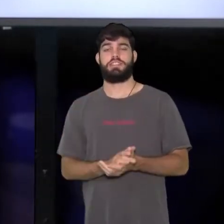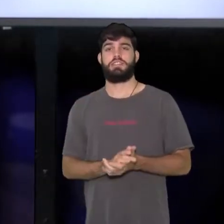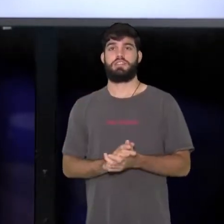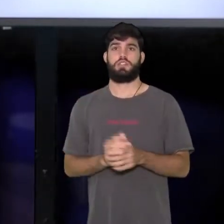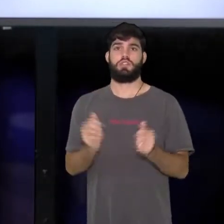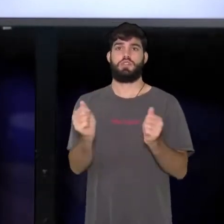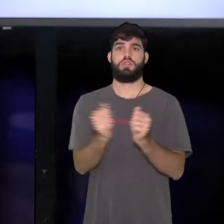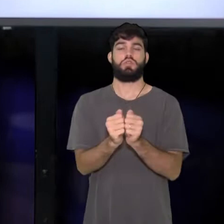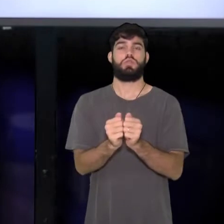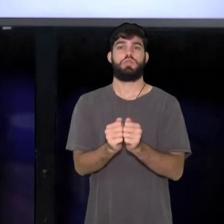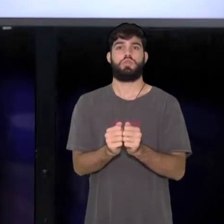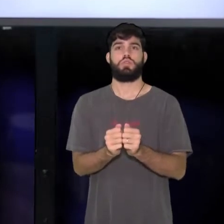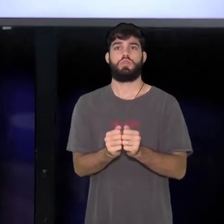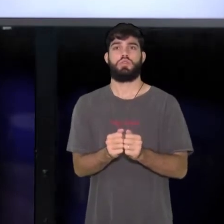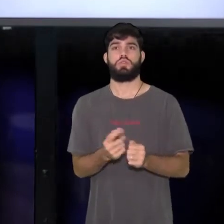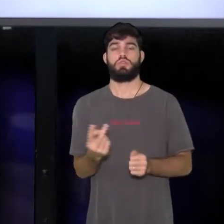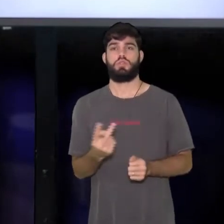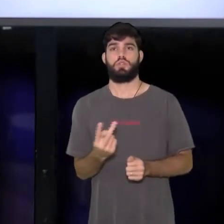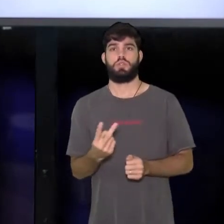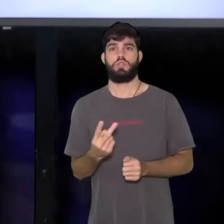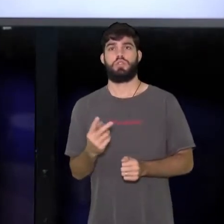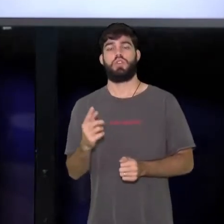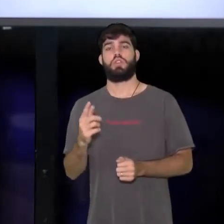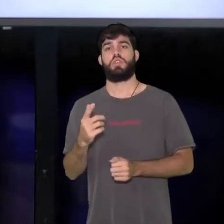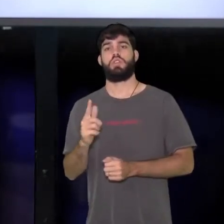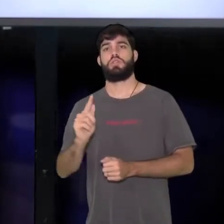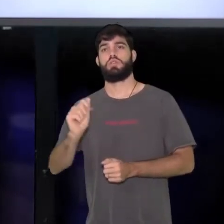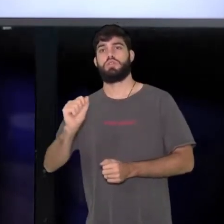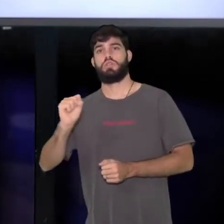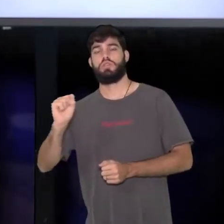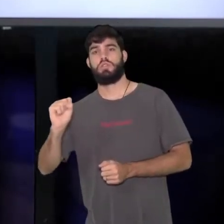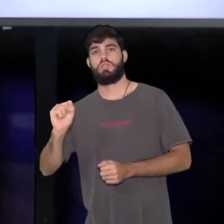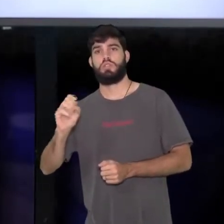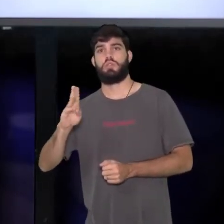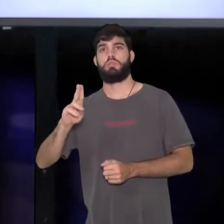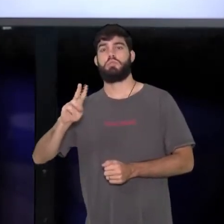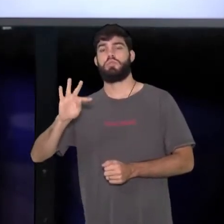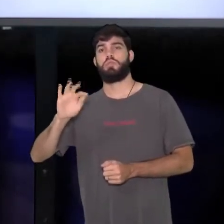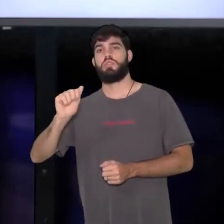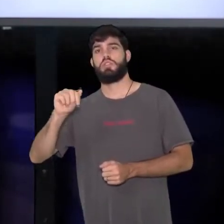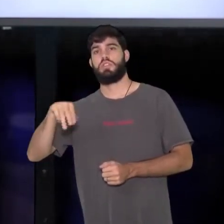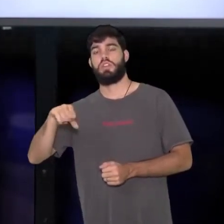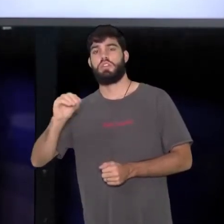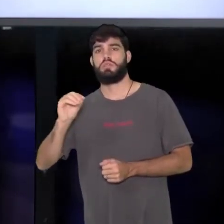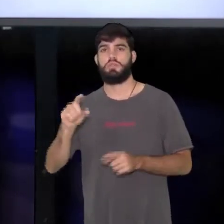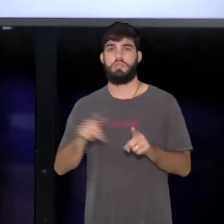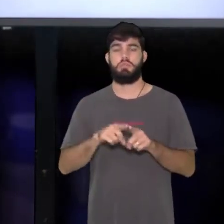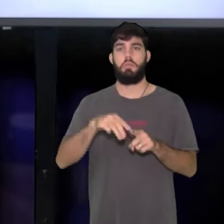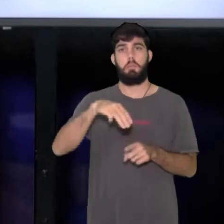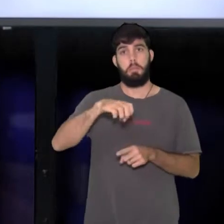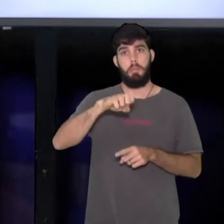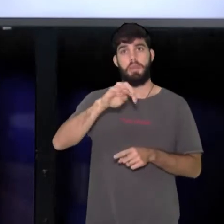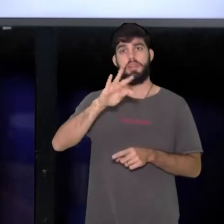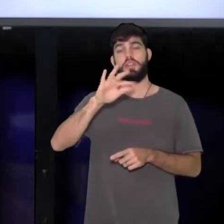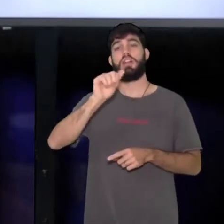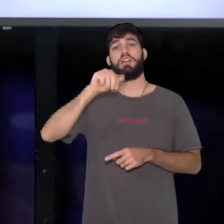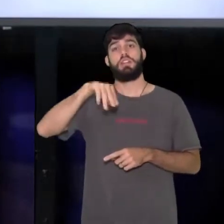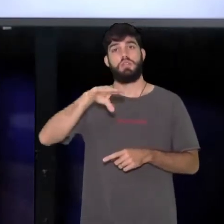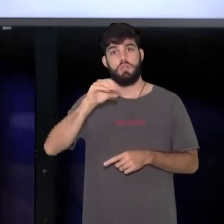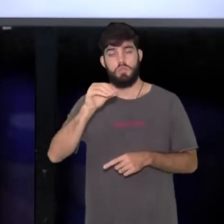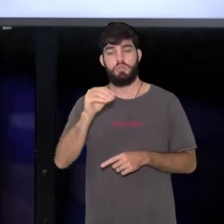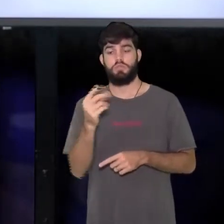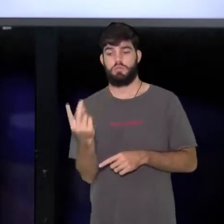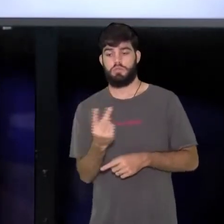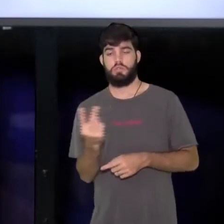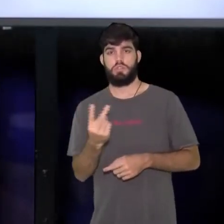uma composição ali de dois gases, o gás butano e o gás metano, e originalmente esses